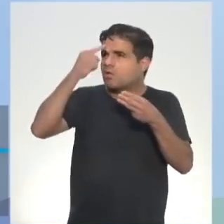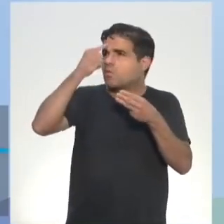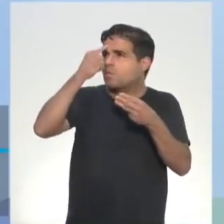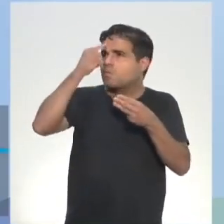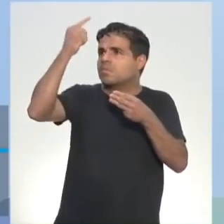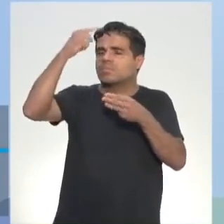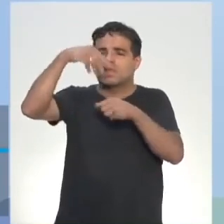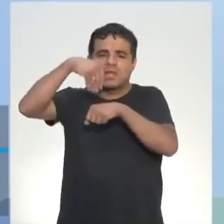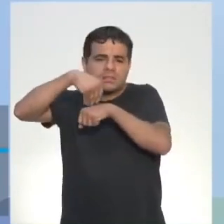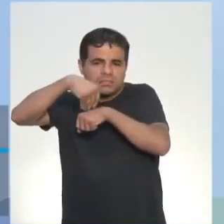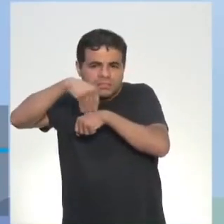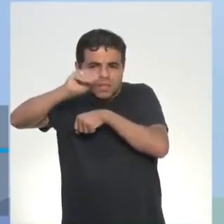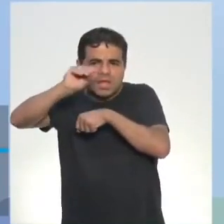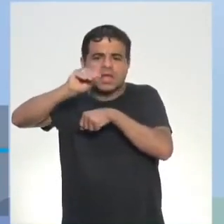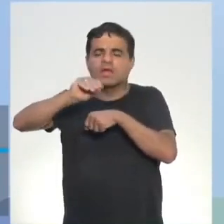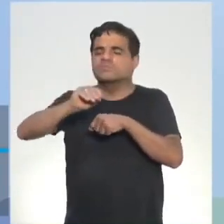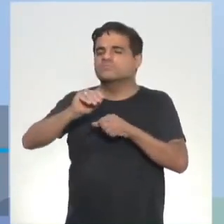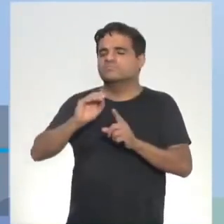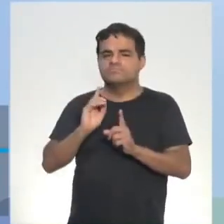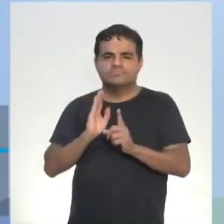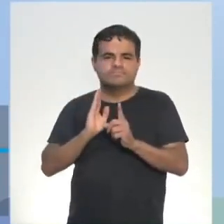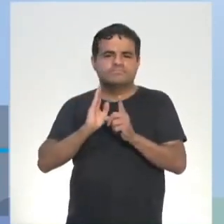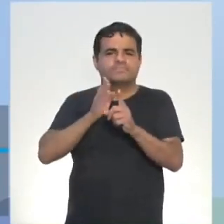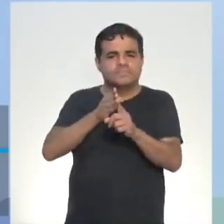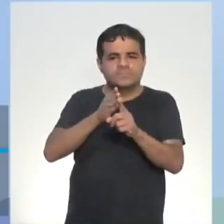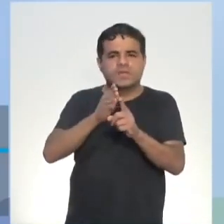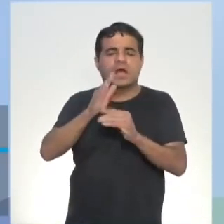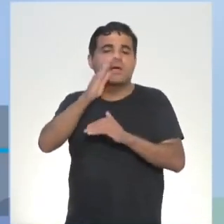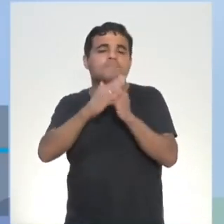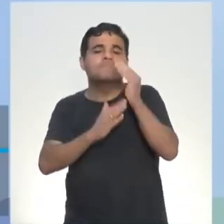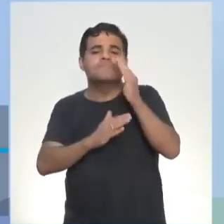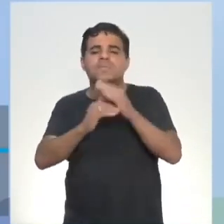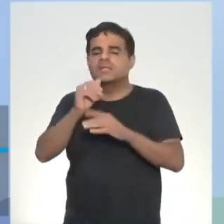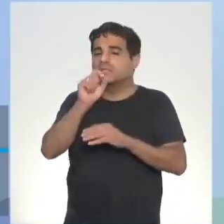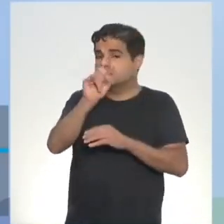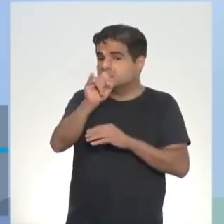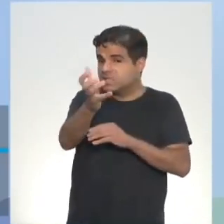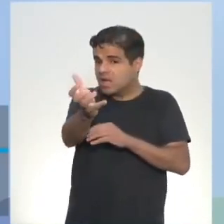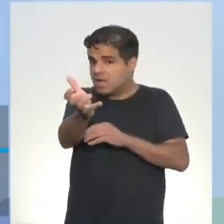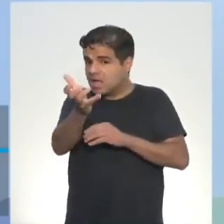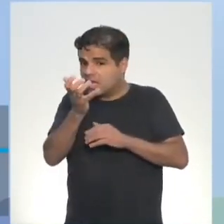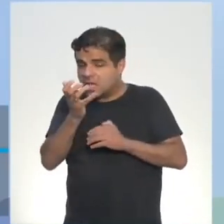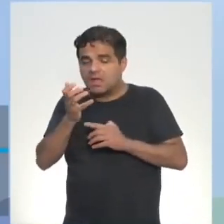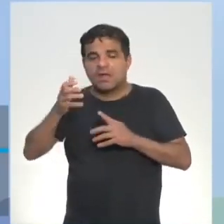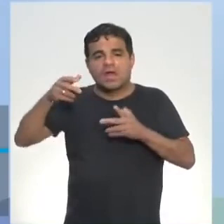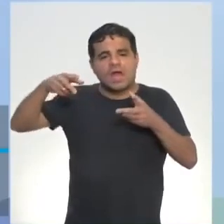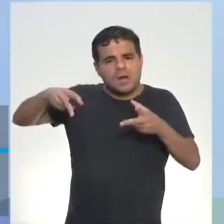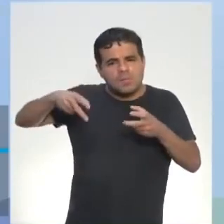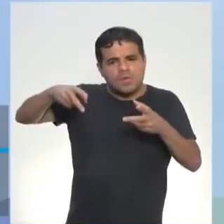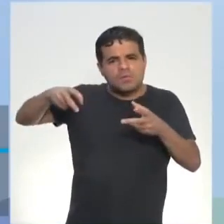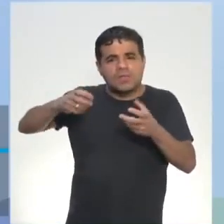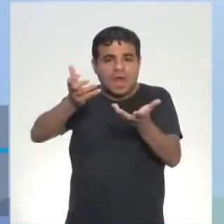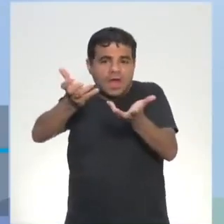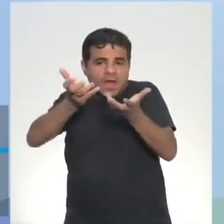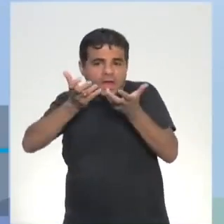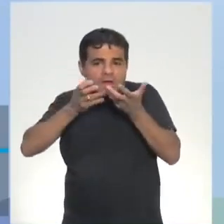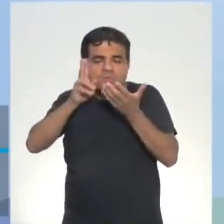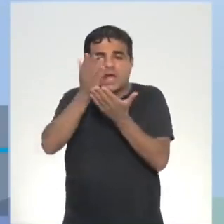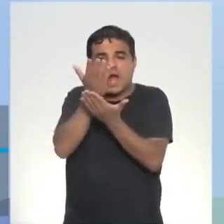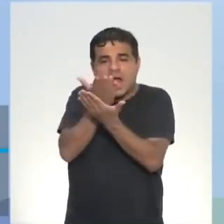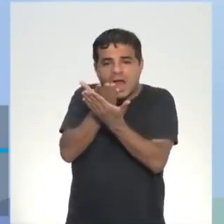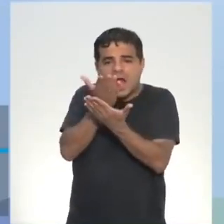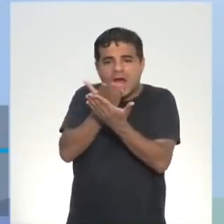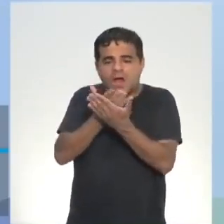que a gente teve, né, para abordar, então, a habilidade. Se você quiser aprofundar, se você quiser utilizar a nossa aula